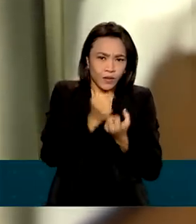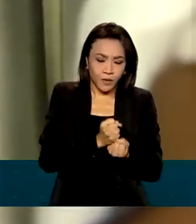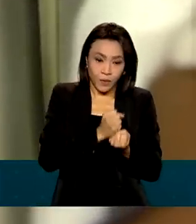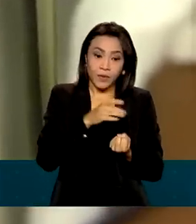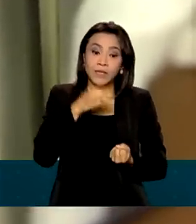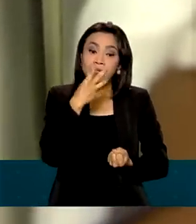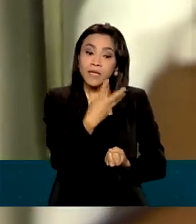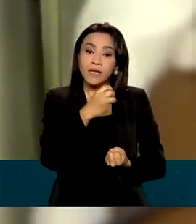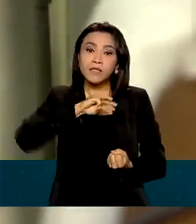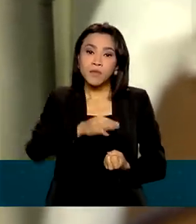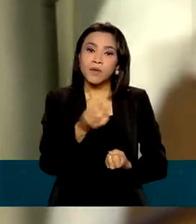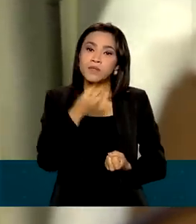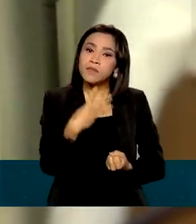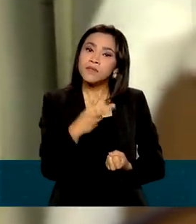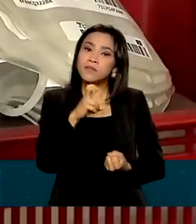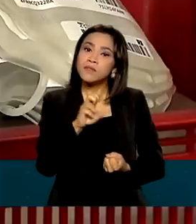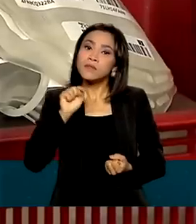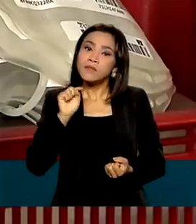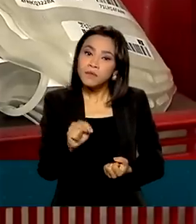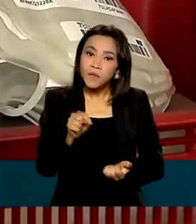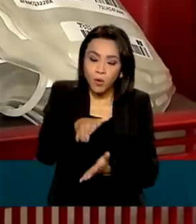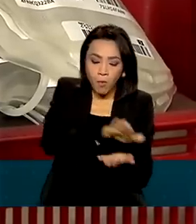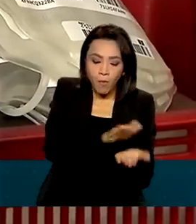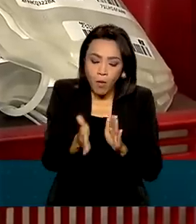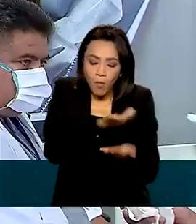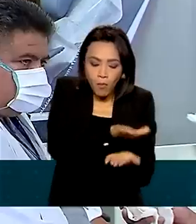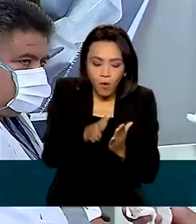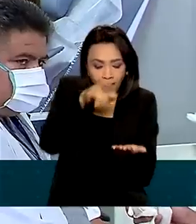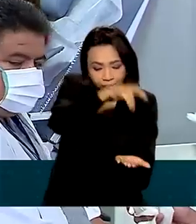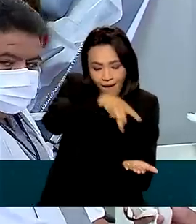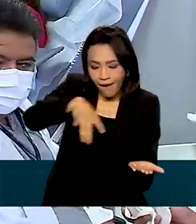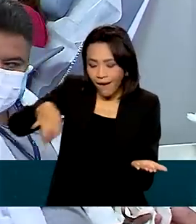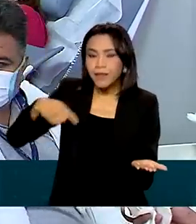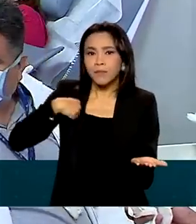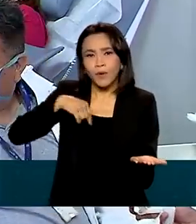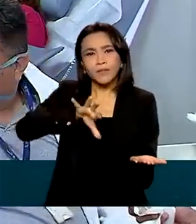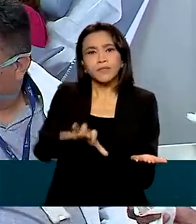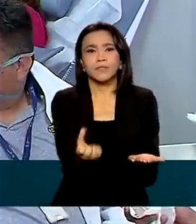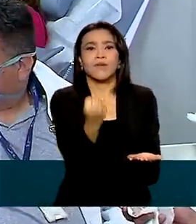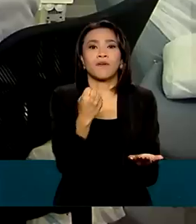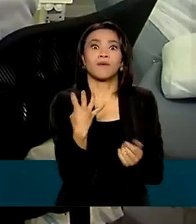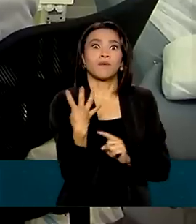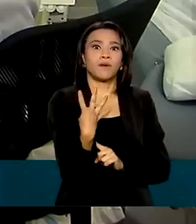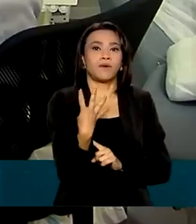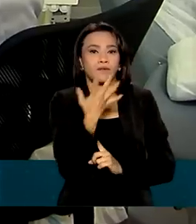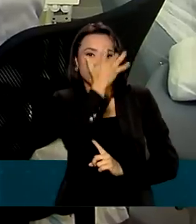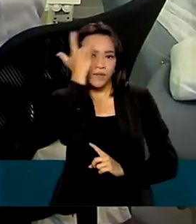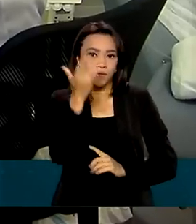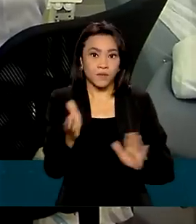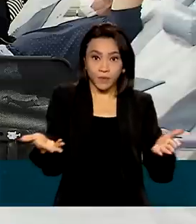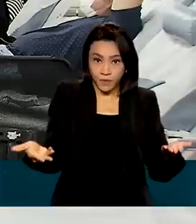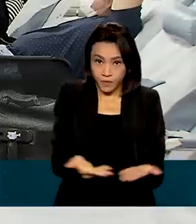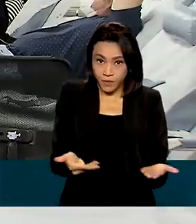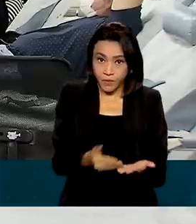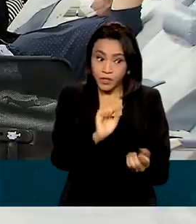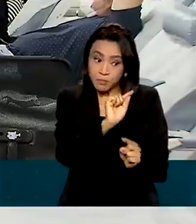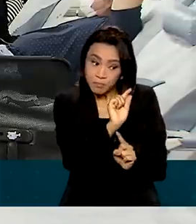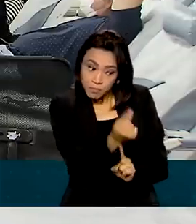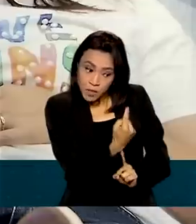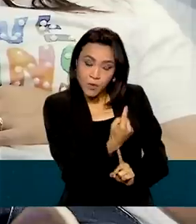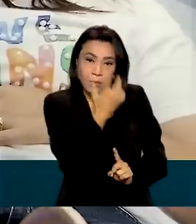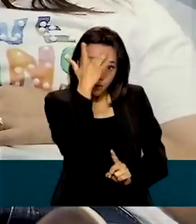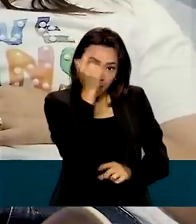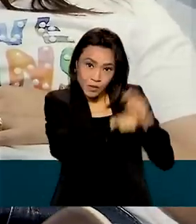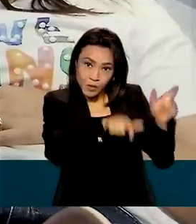e 35 mil bolsas de sangue. Cada uma delas pode salvar 4 pessoas. Hoje, a cada 1.000